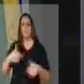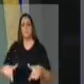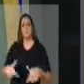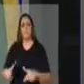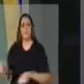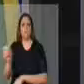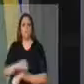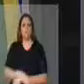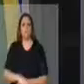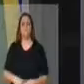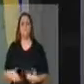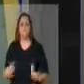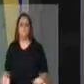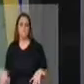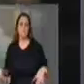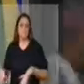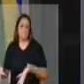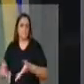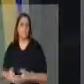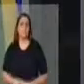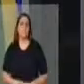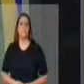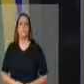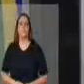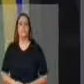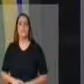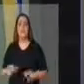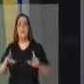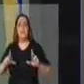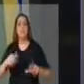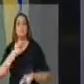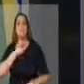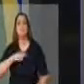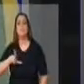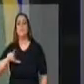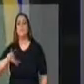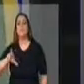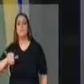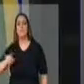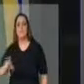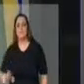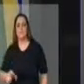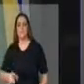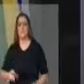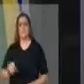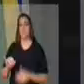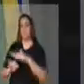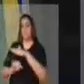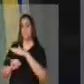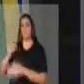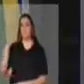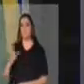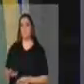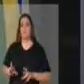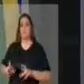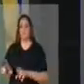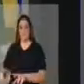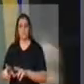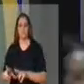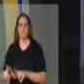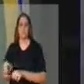Especificamente falando, então, do câncer de laringe, segundo o Instituto Nacional do Câncer, para o biênio de 2016